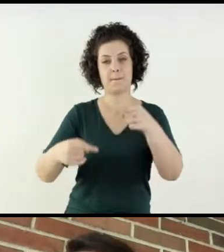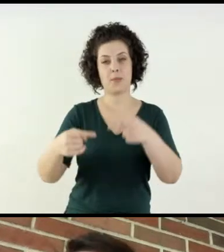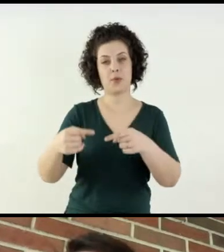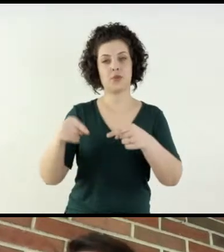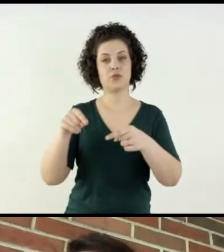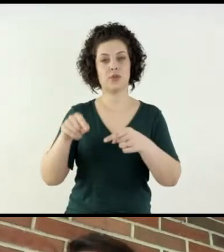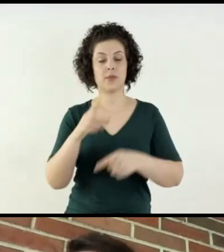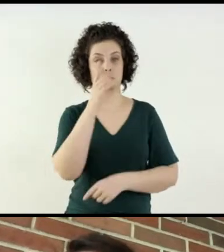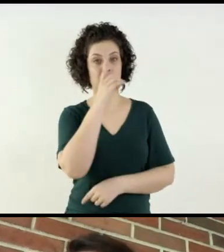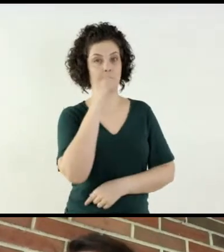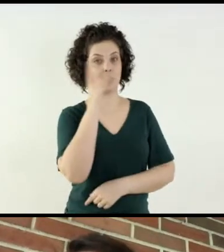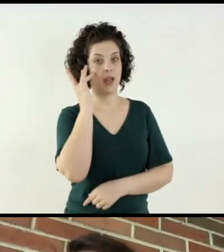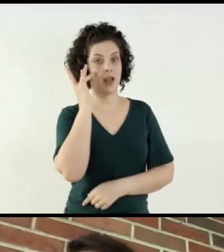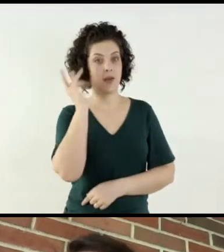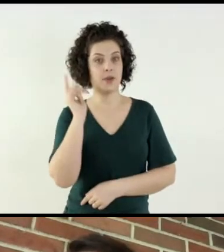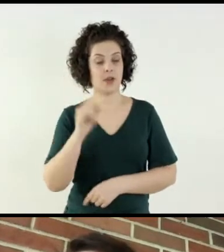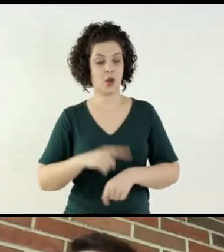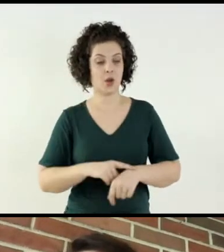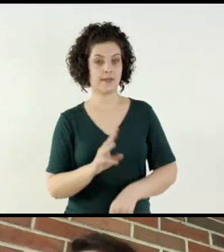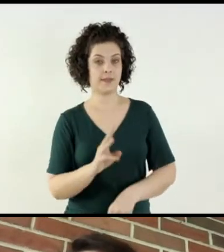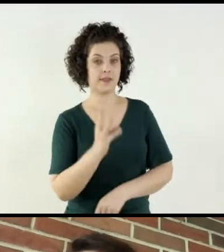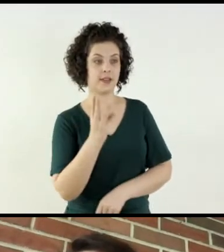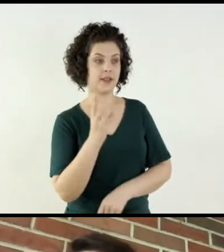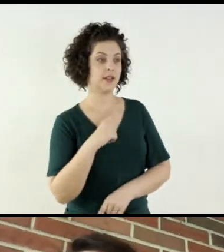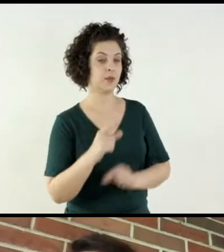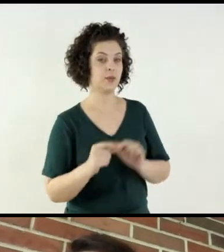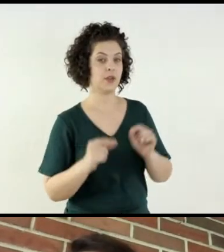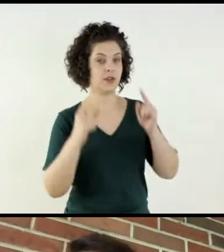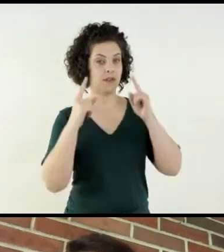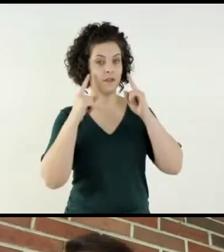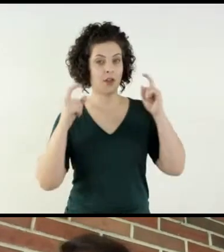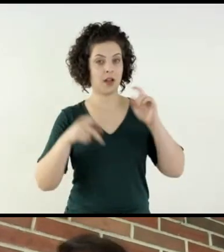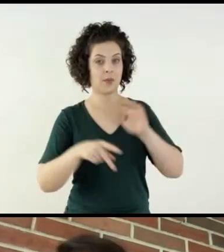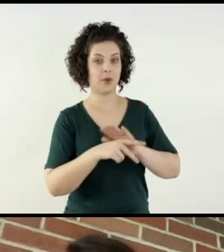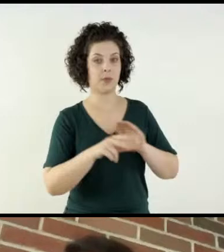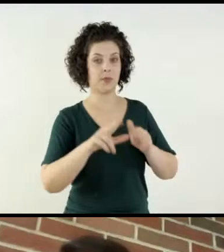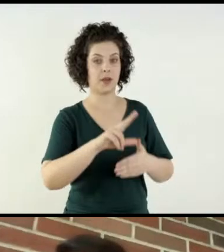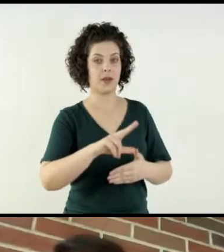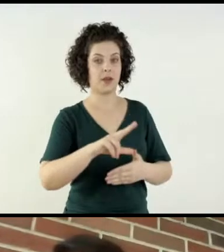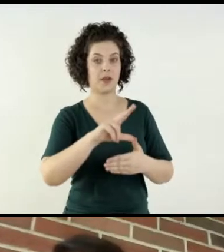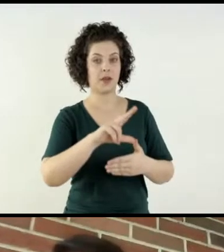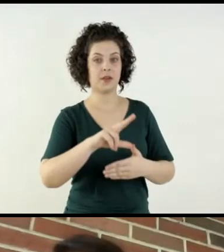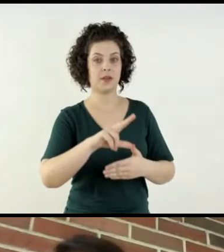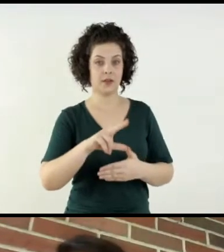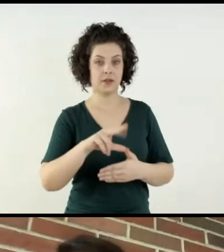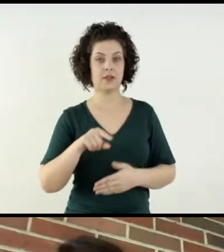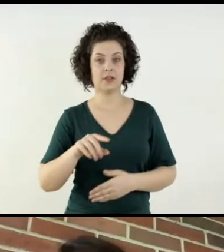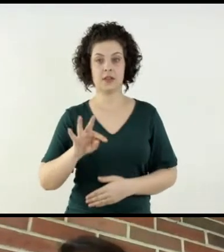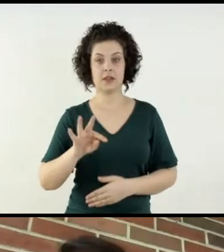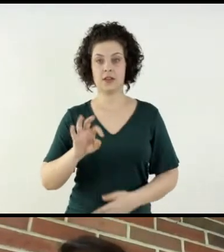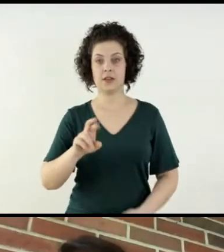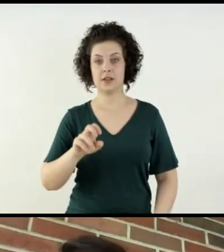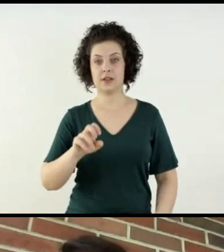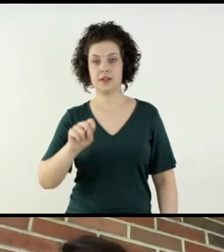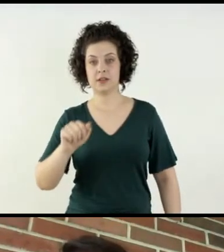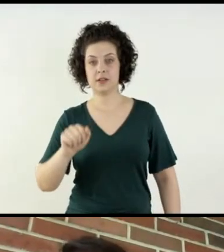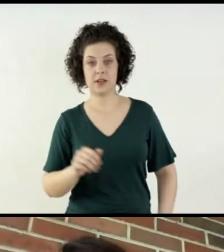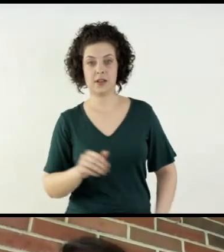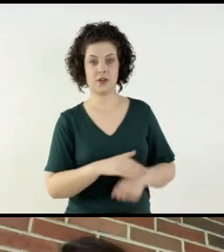domingo, né, amanhã, às 3 da tarde, a gente tem A Violência Latina, com a artista Teresa Margolis, conversando com a Gabriela